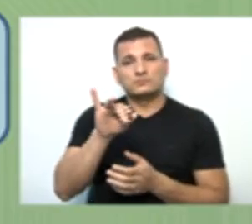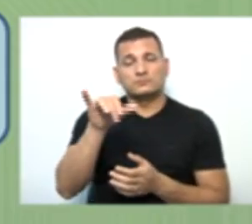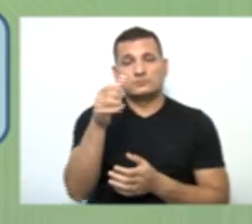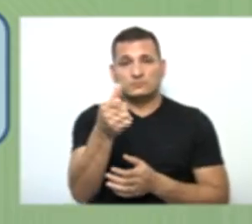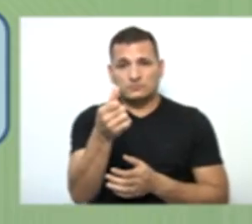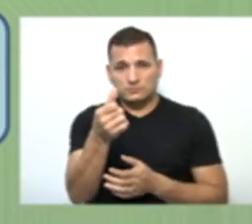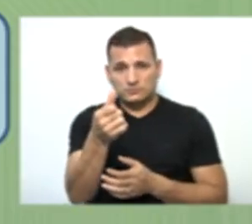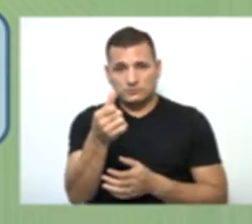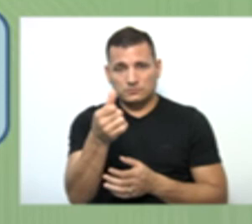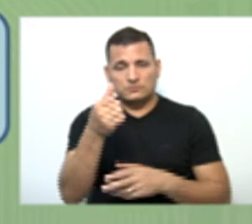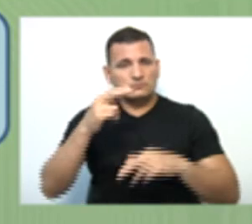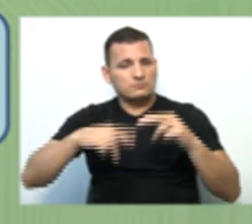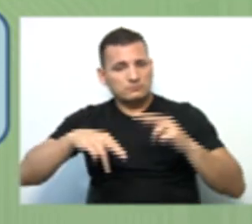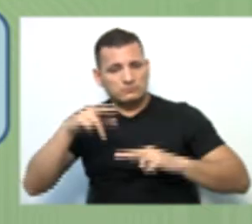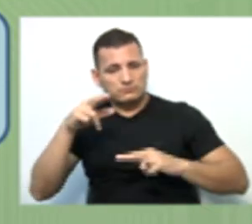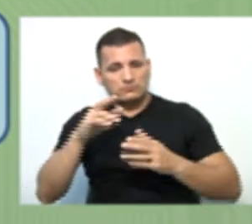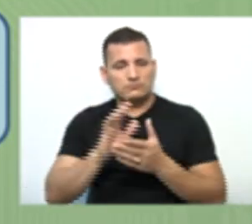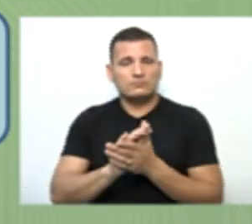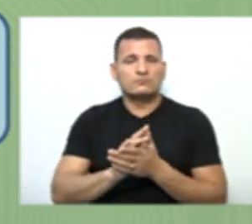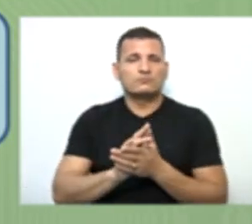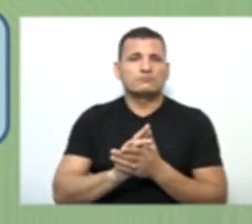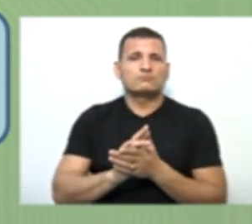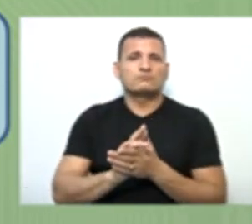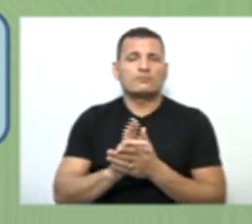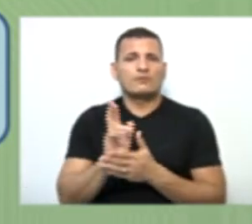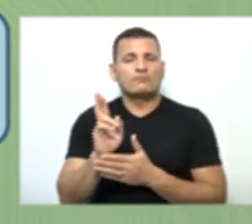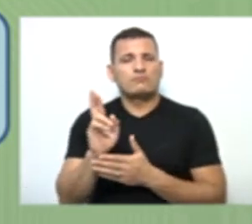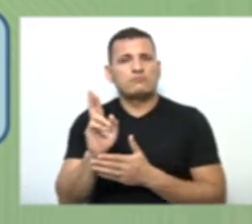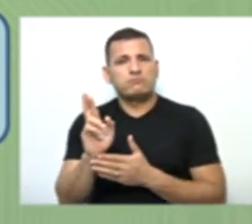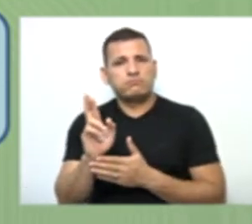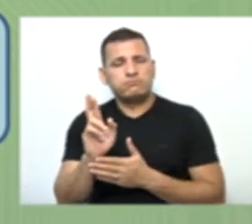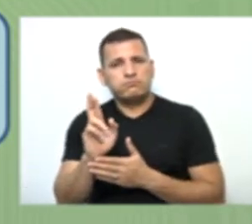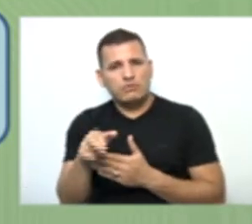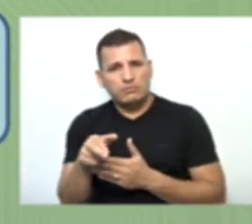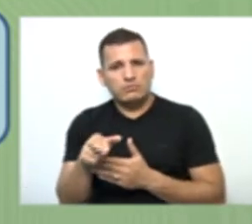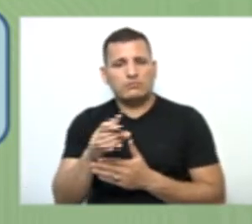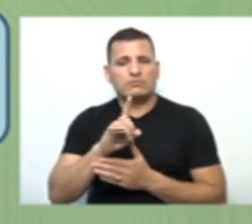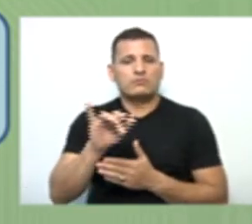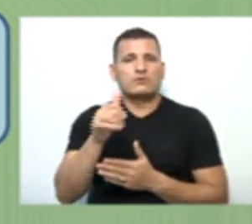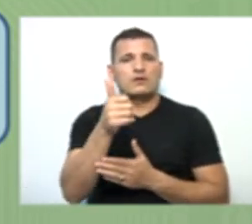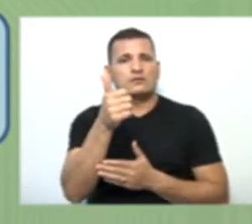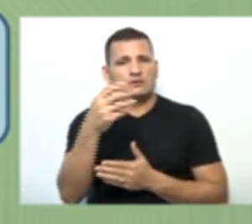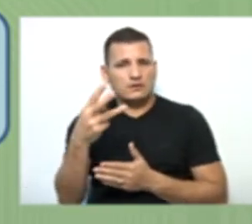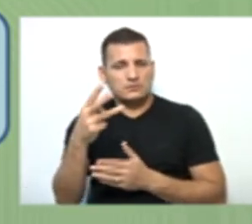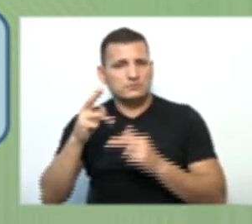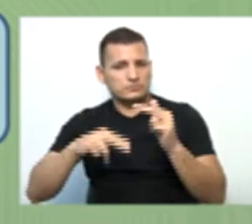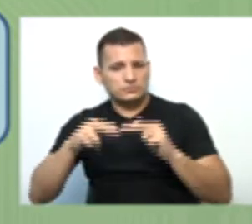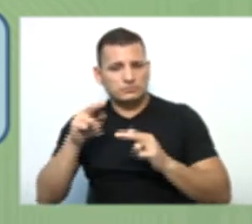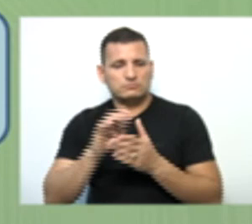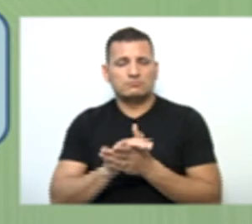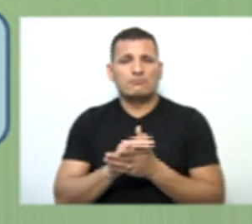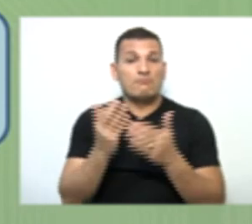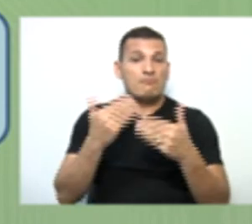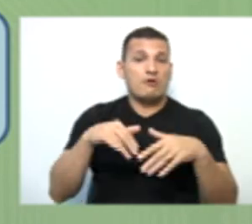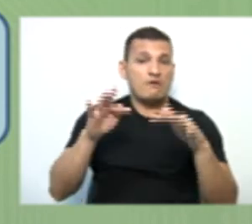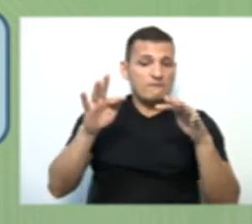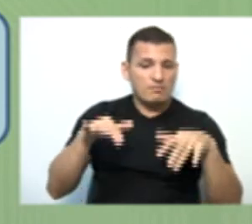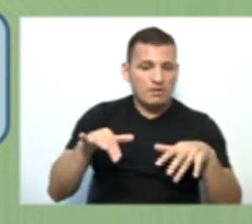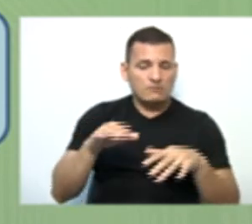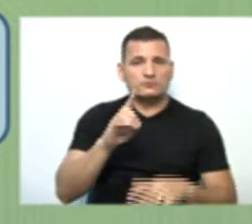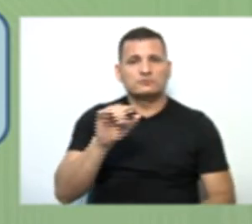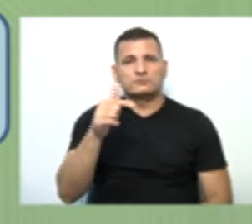6/6, recuperação no dia 13/6 e o exame final será no dia 27/6. Se